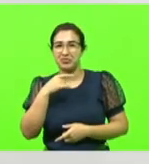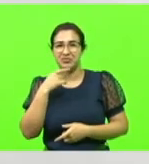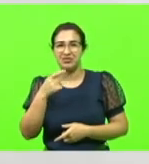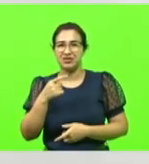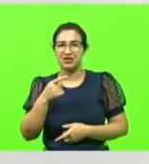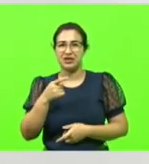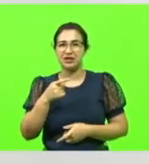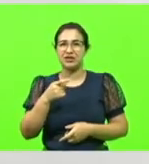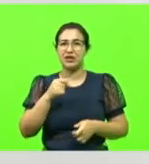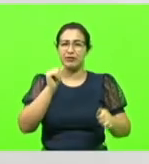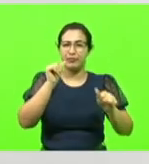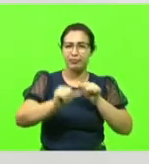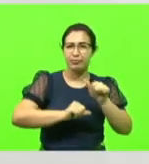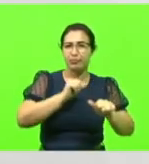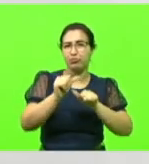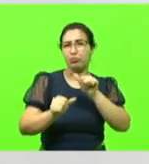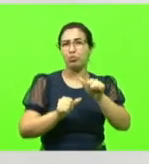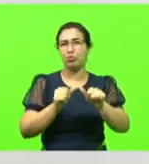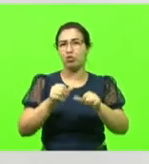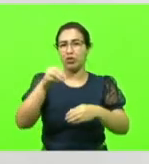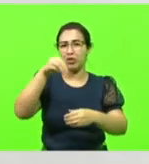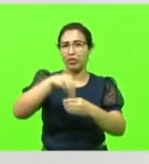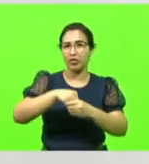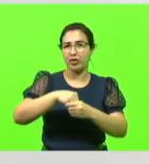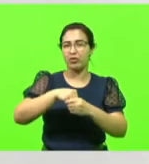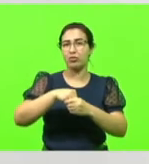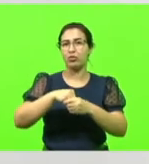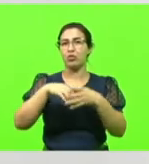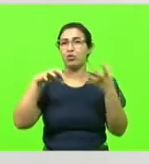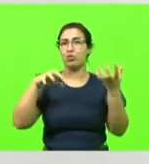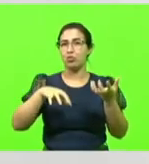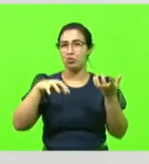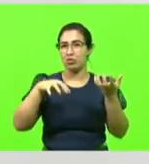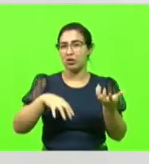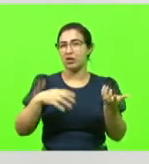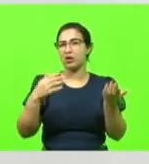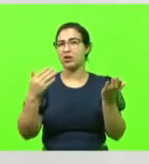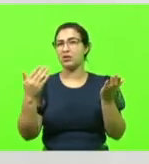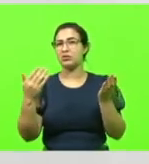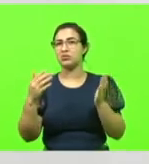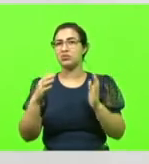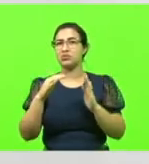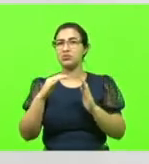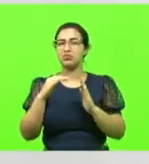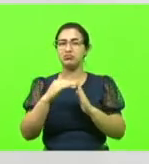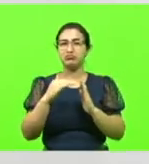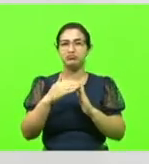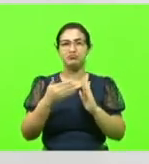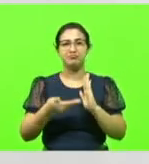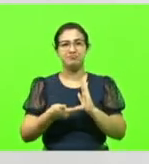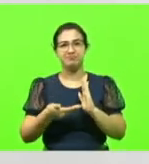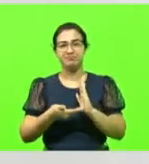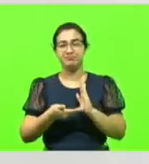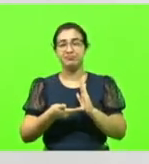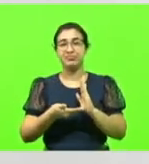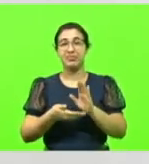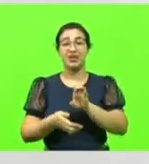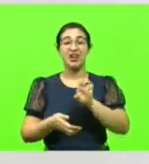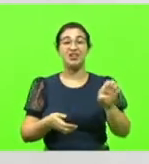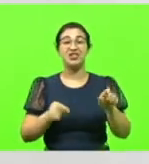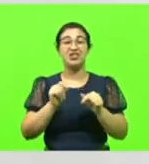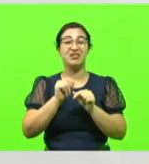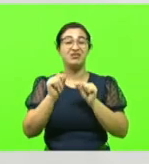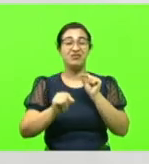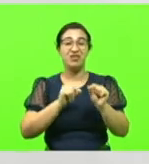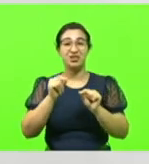que deveria de ser mudado no Congresso Nacional, Câmara e senadores, mas não. Aí a esquerda recorre